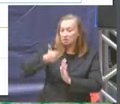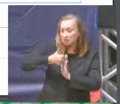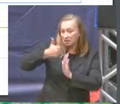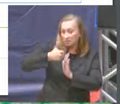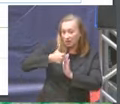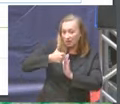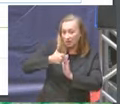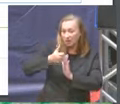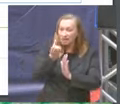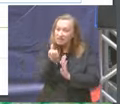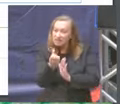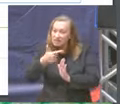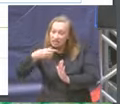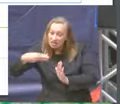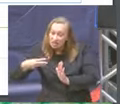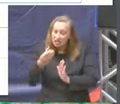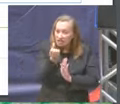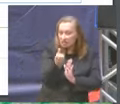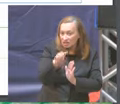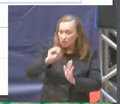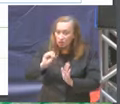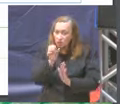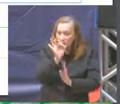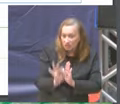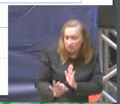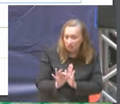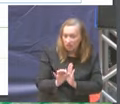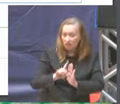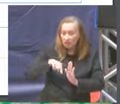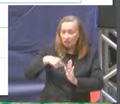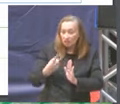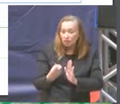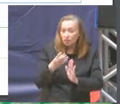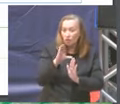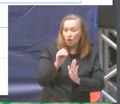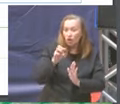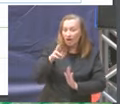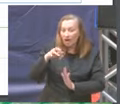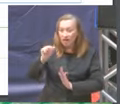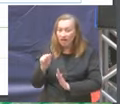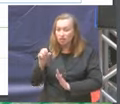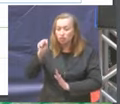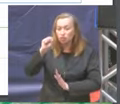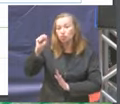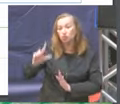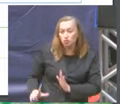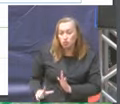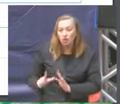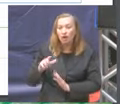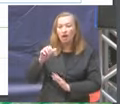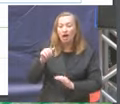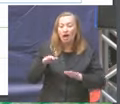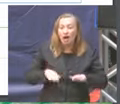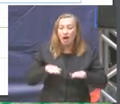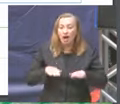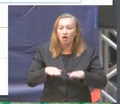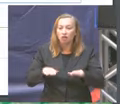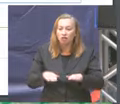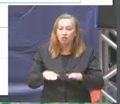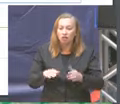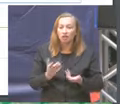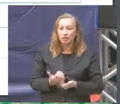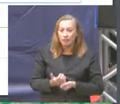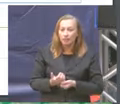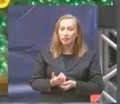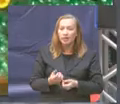entre 63% e 68%, seguido de Coreia do Sul, Áustria, Eslovênia. E o Brasil? Como é que é o